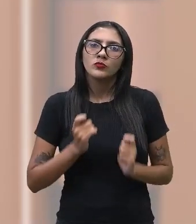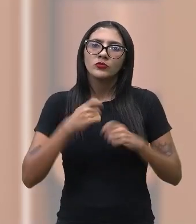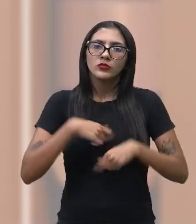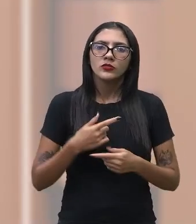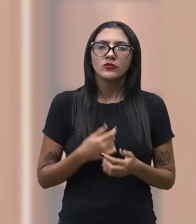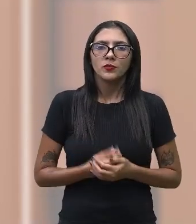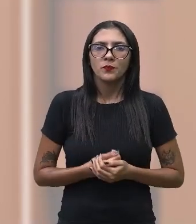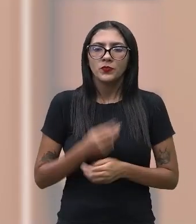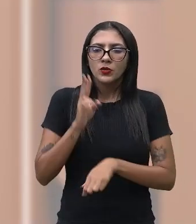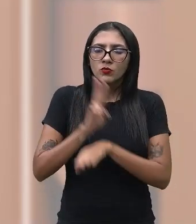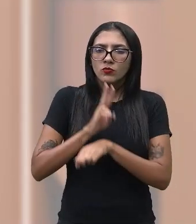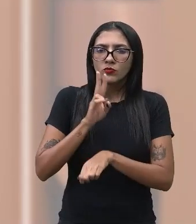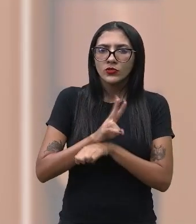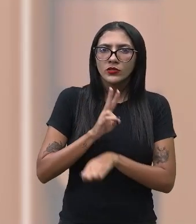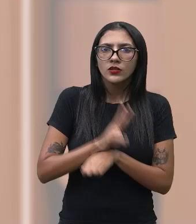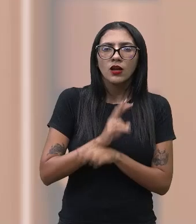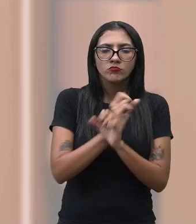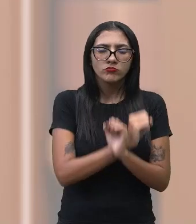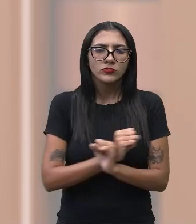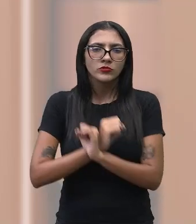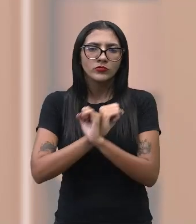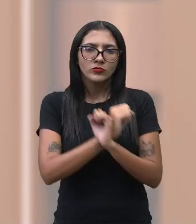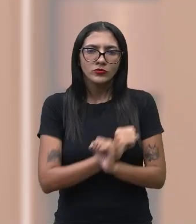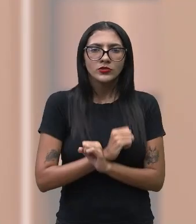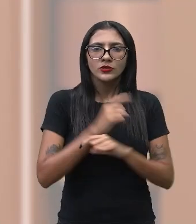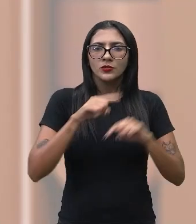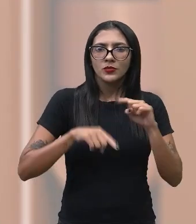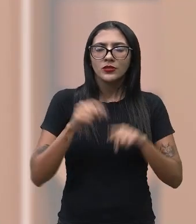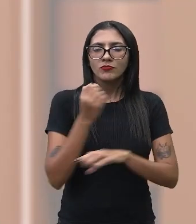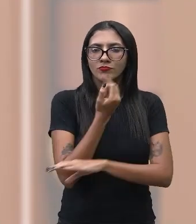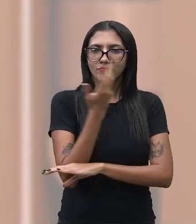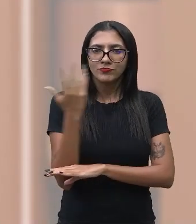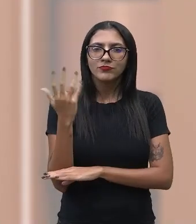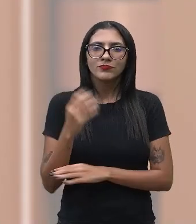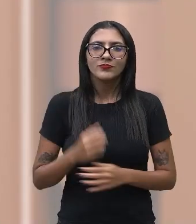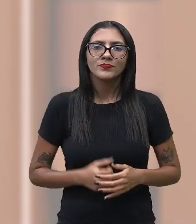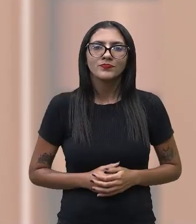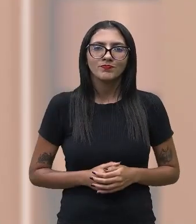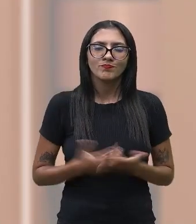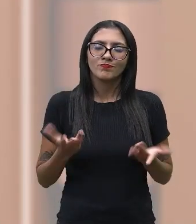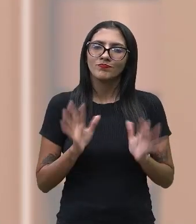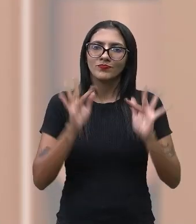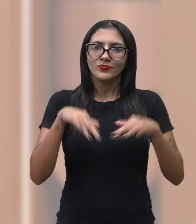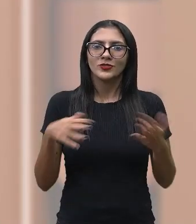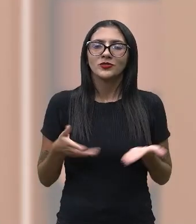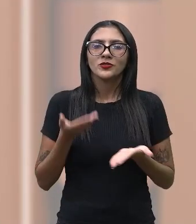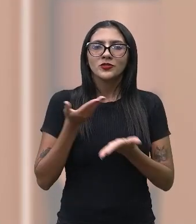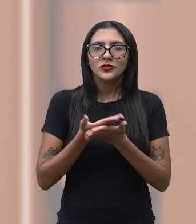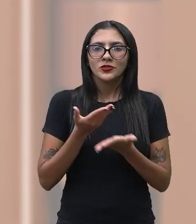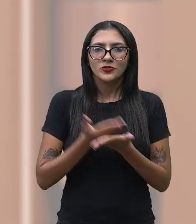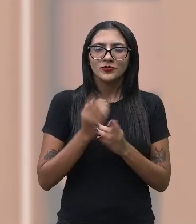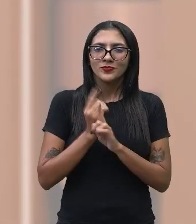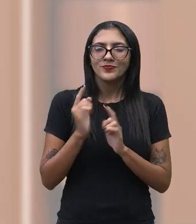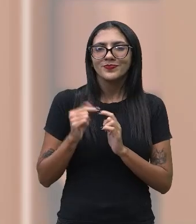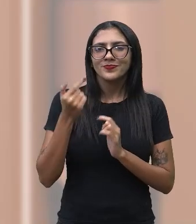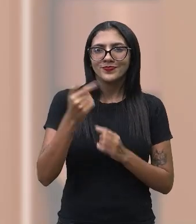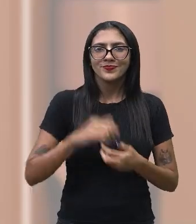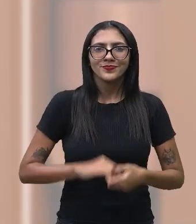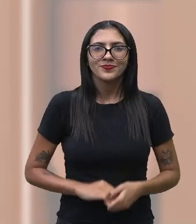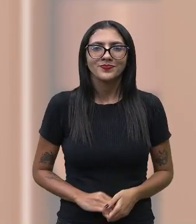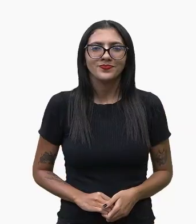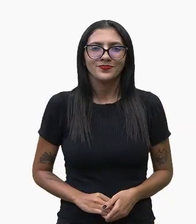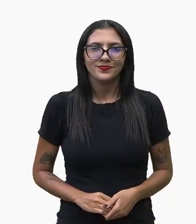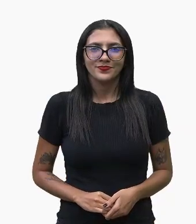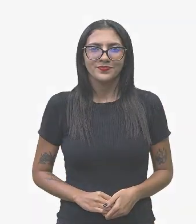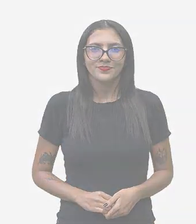da preservação, da conservação dos nossos recursos naturais. E assim finalizamos a nossa aula. Até uma próxima!